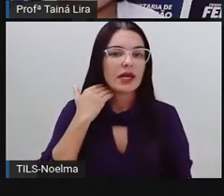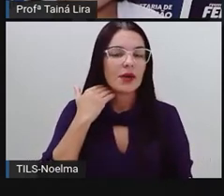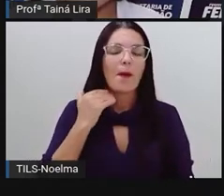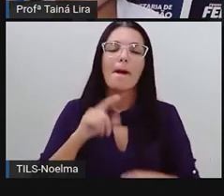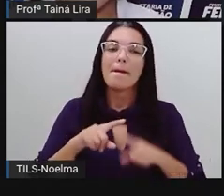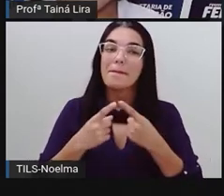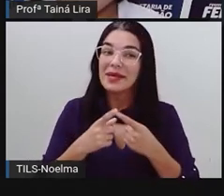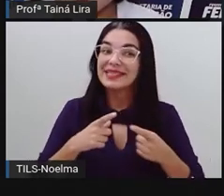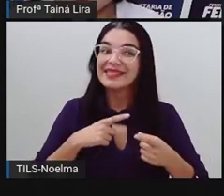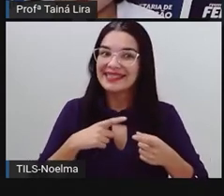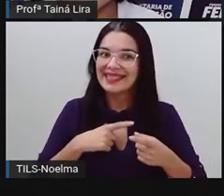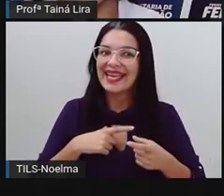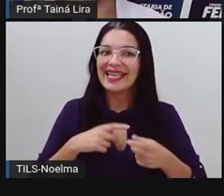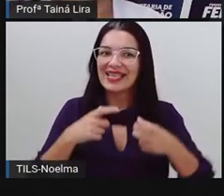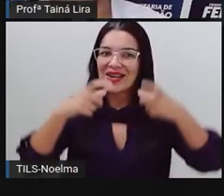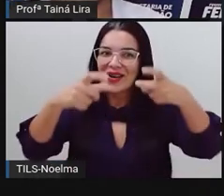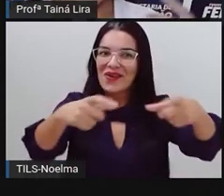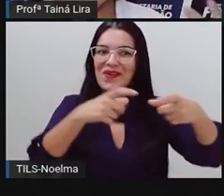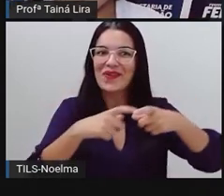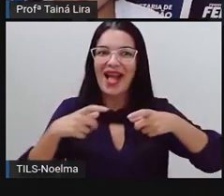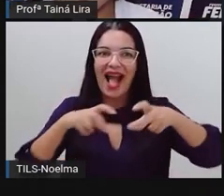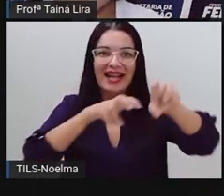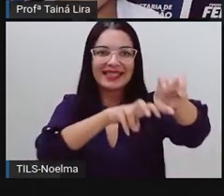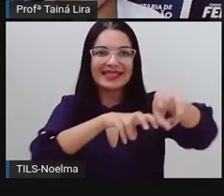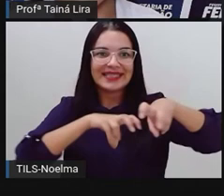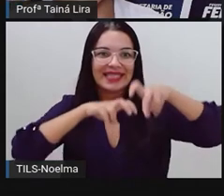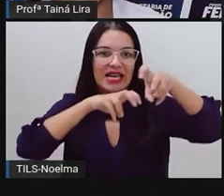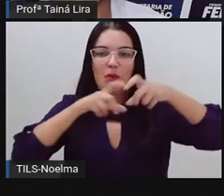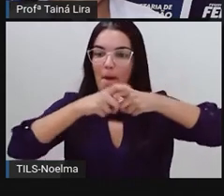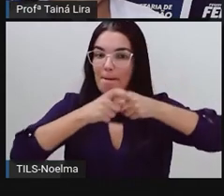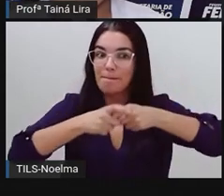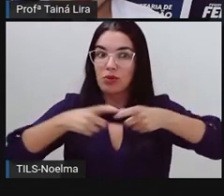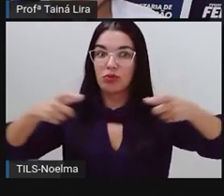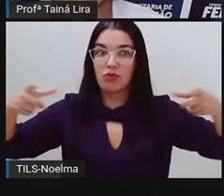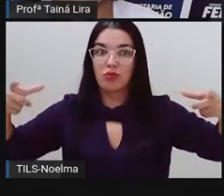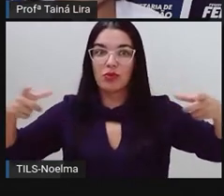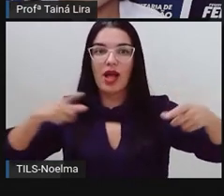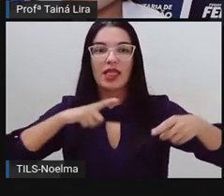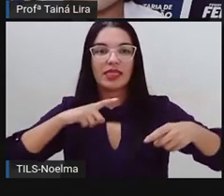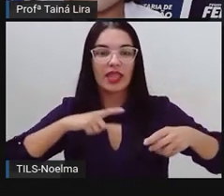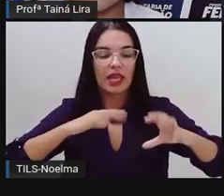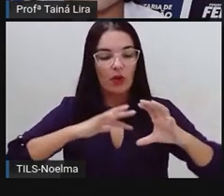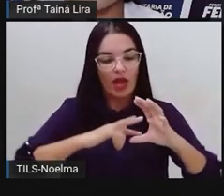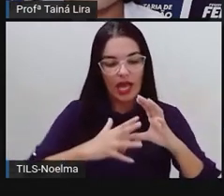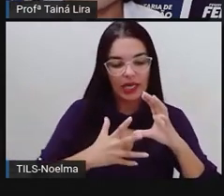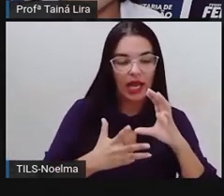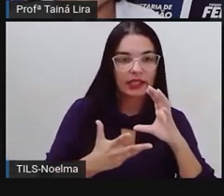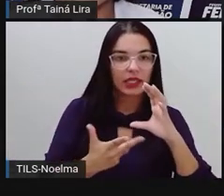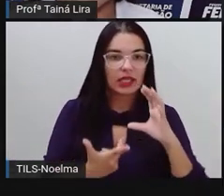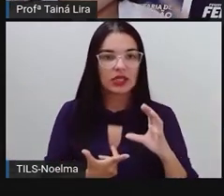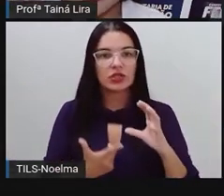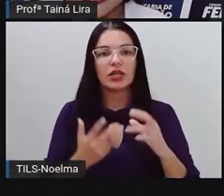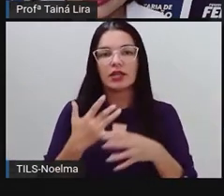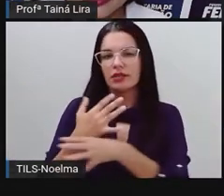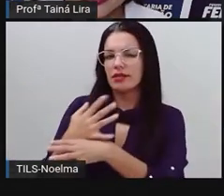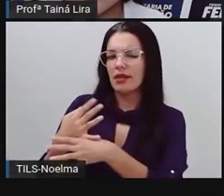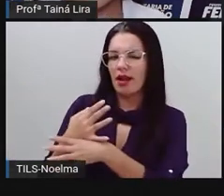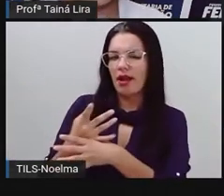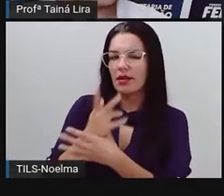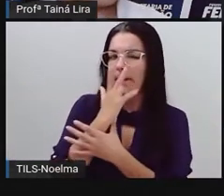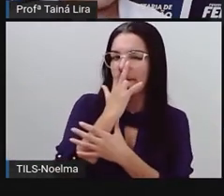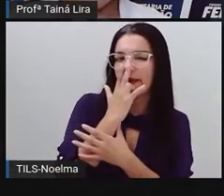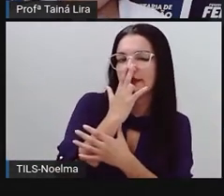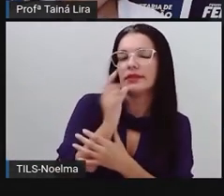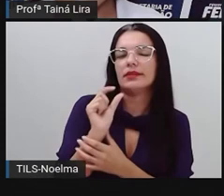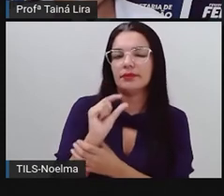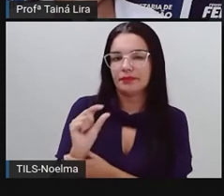cada vez mais se modernizando ganhando características aí né da zona urbana certo